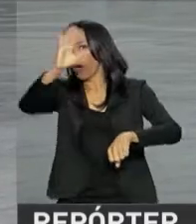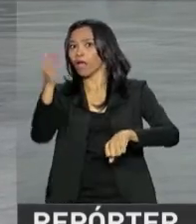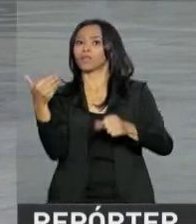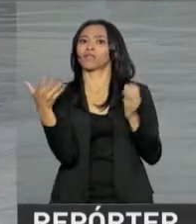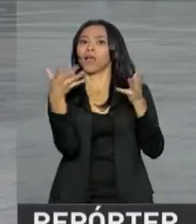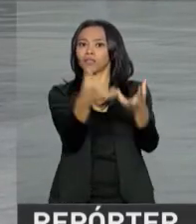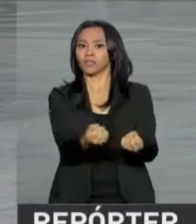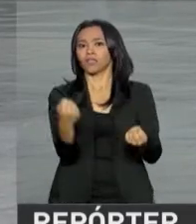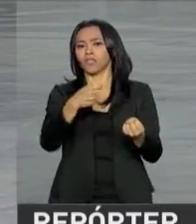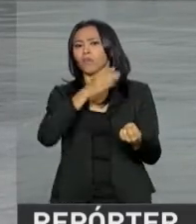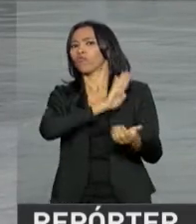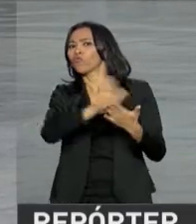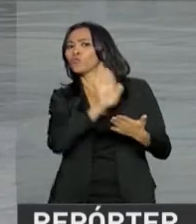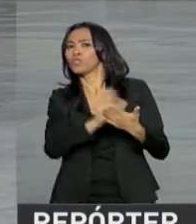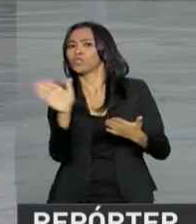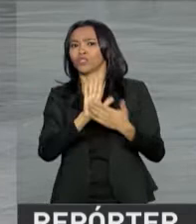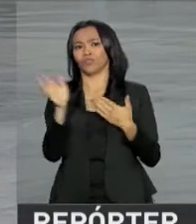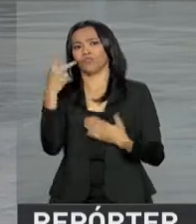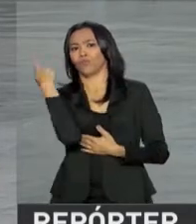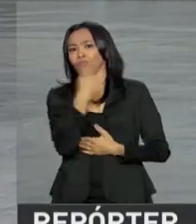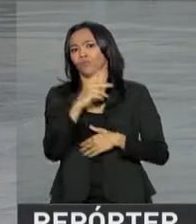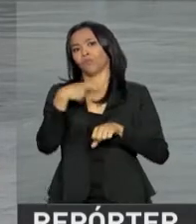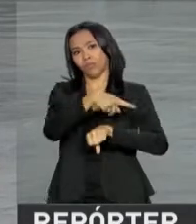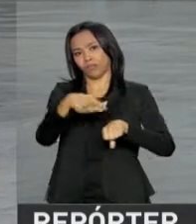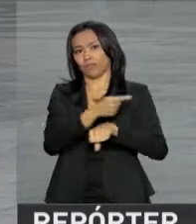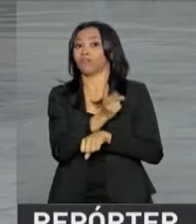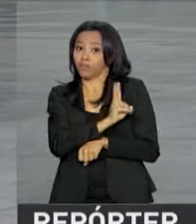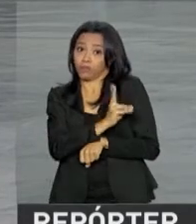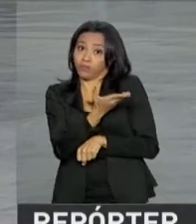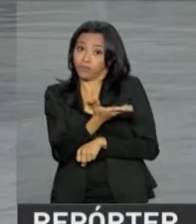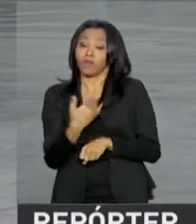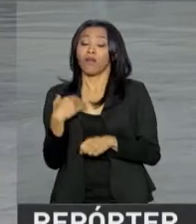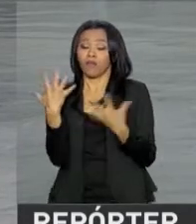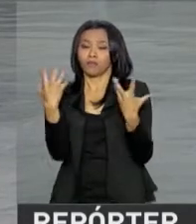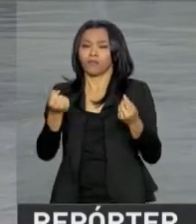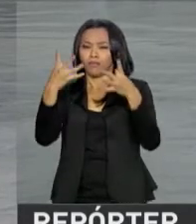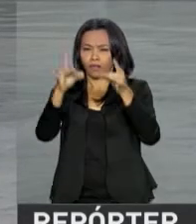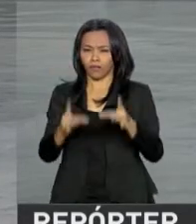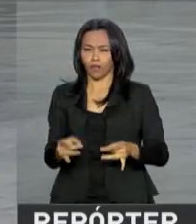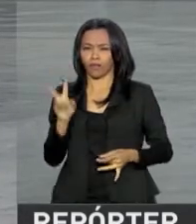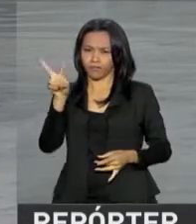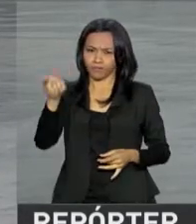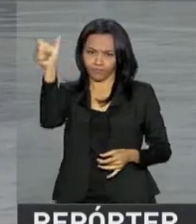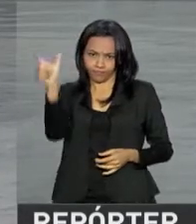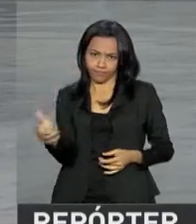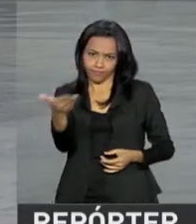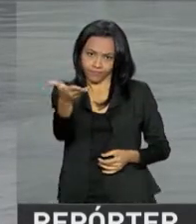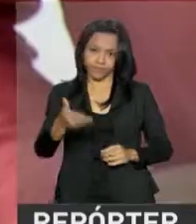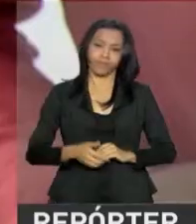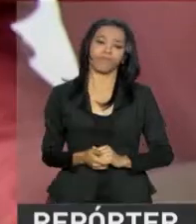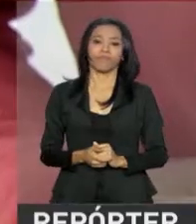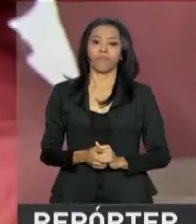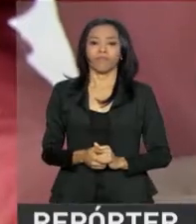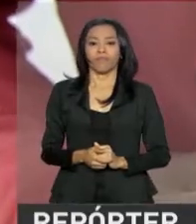da crise humanitária no país vizinho os detalhes você acompanha na reportagem de gabriela noronha